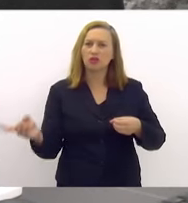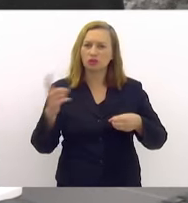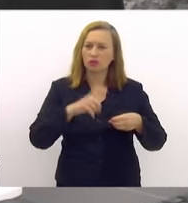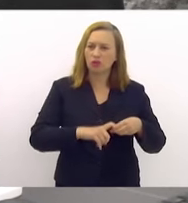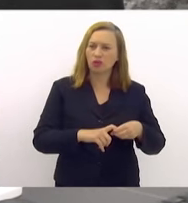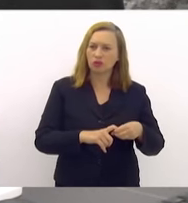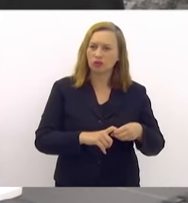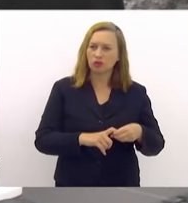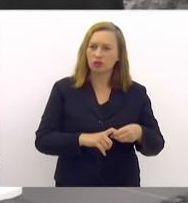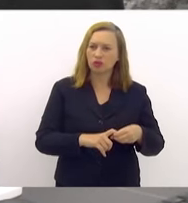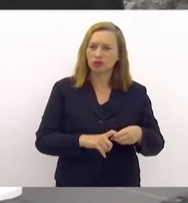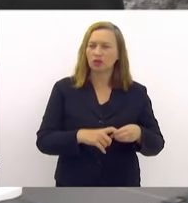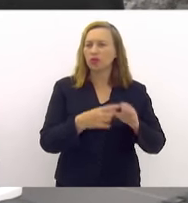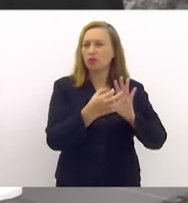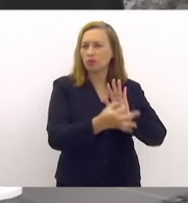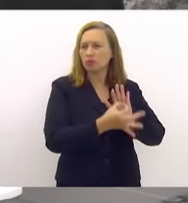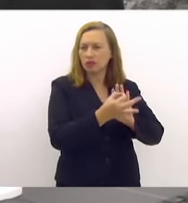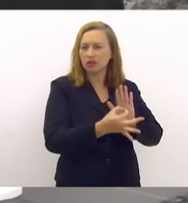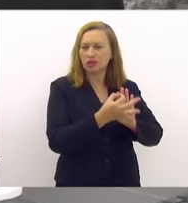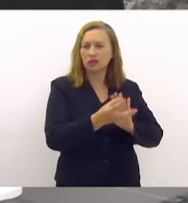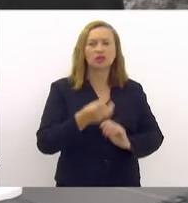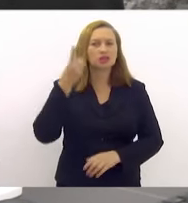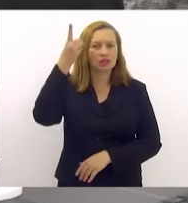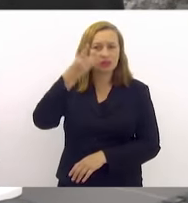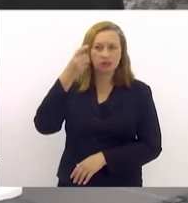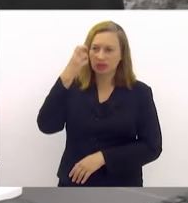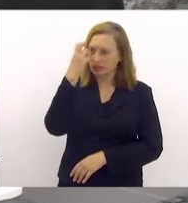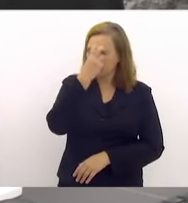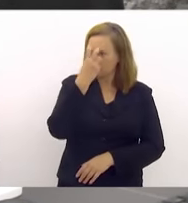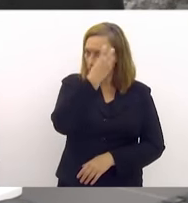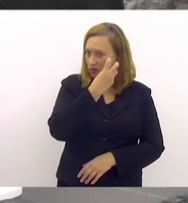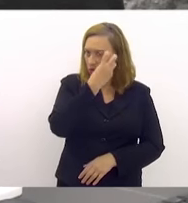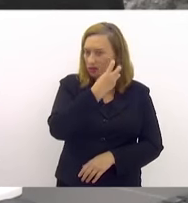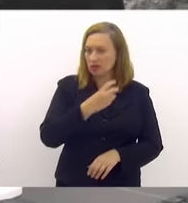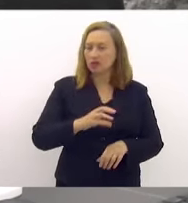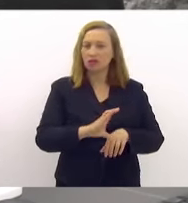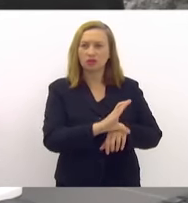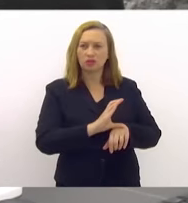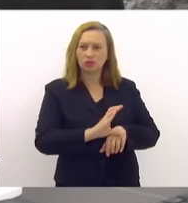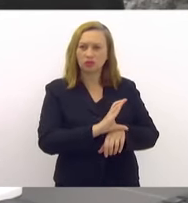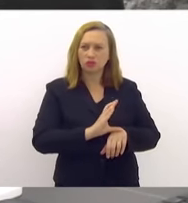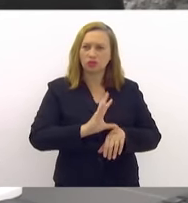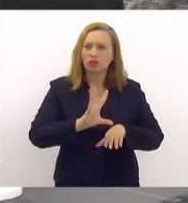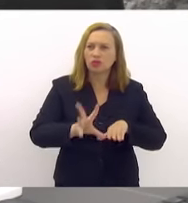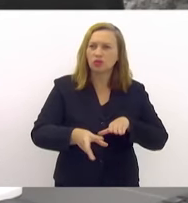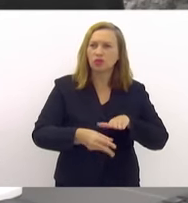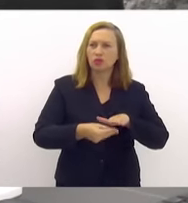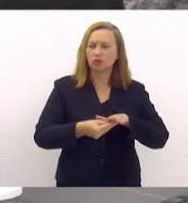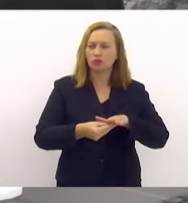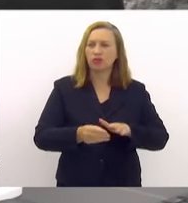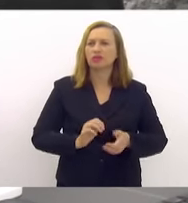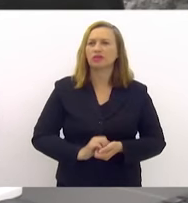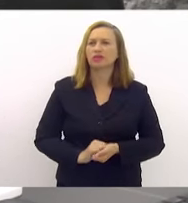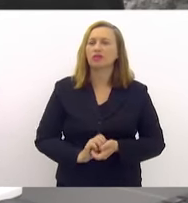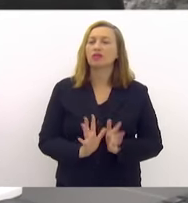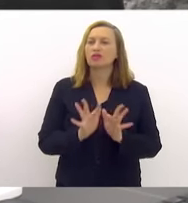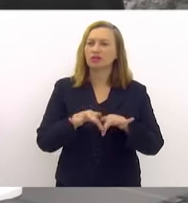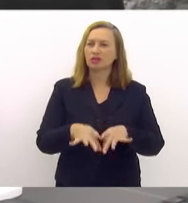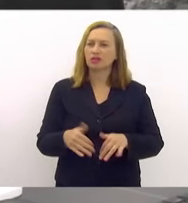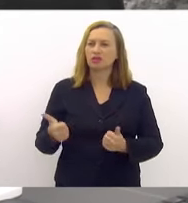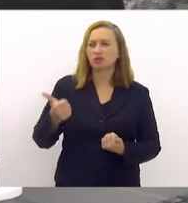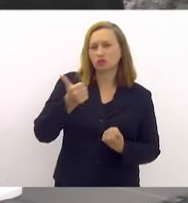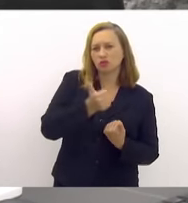sessão com o parecer da deputada Verônica Lima pela constitucionalidade com emendas, concluindo